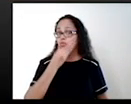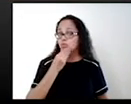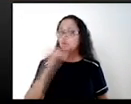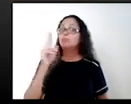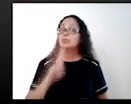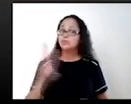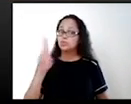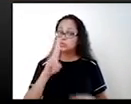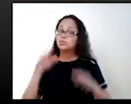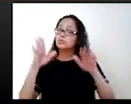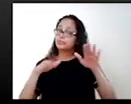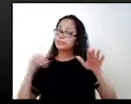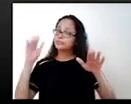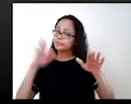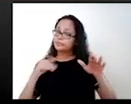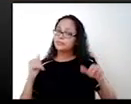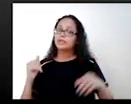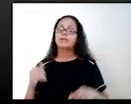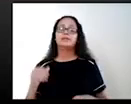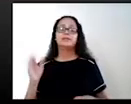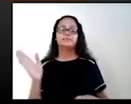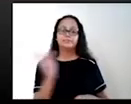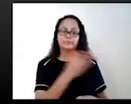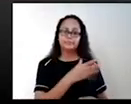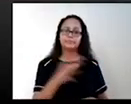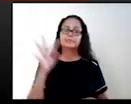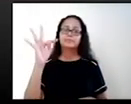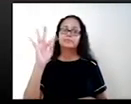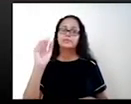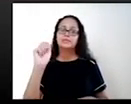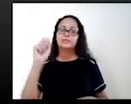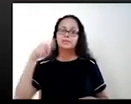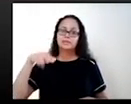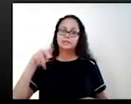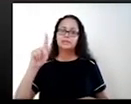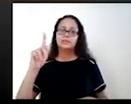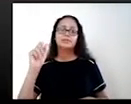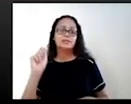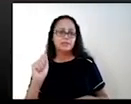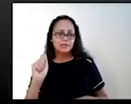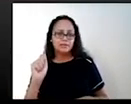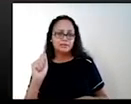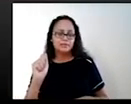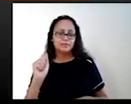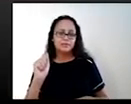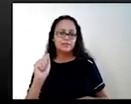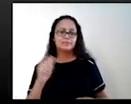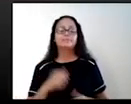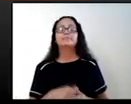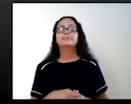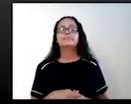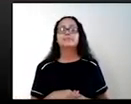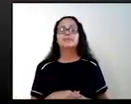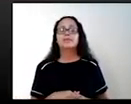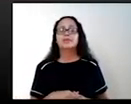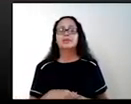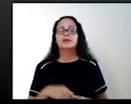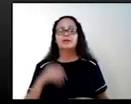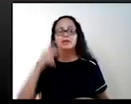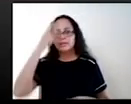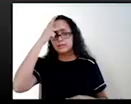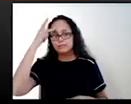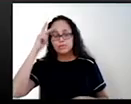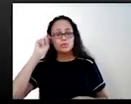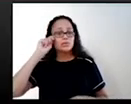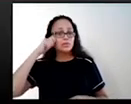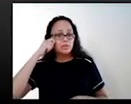né, para a piscina. Tanga no estilo de como se fosse um tapa-sexo, né, como se fosse o que muitos negros usavam,